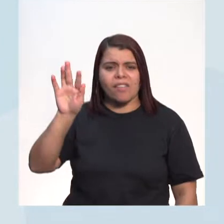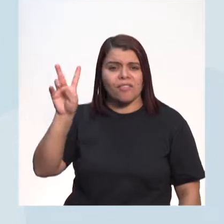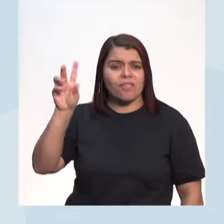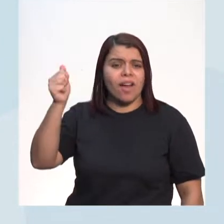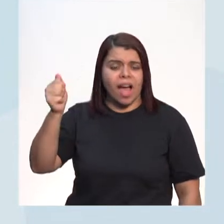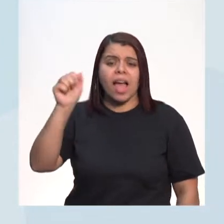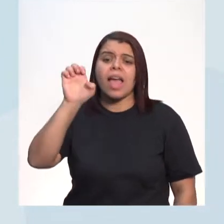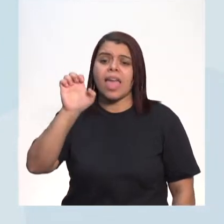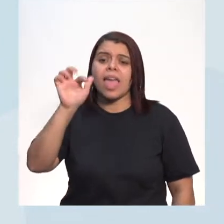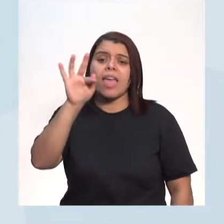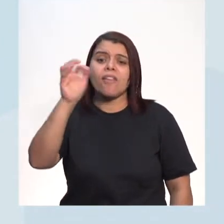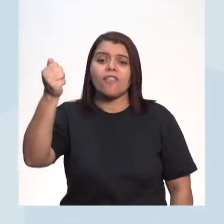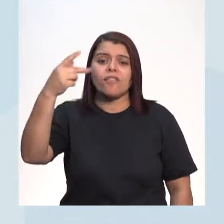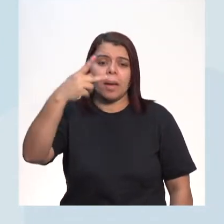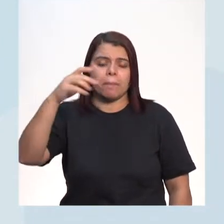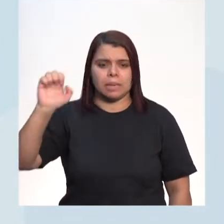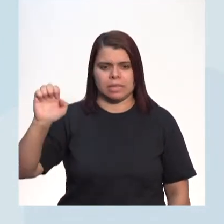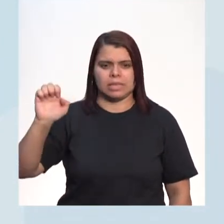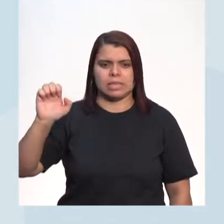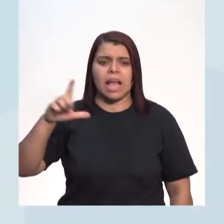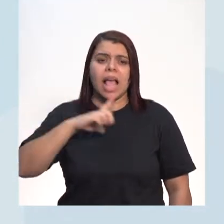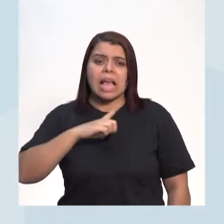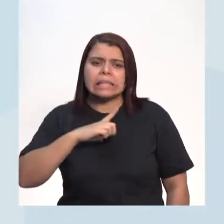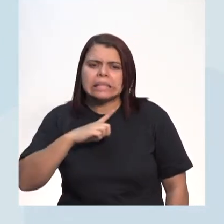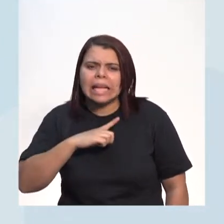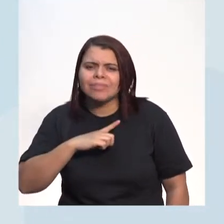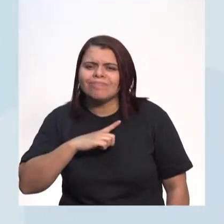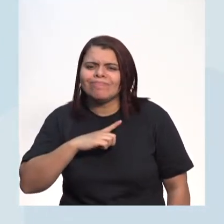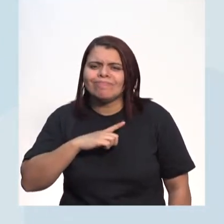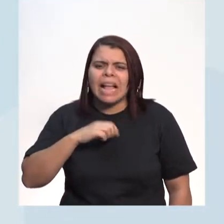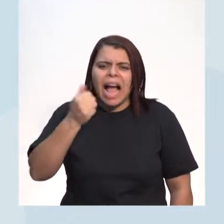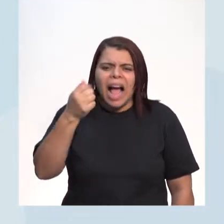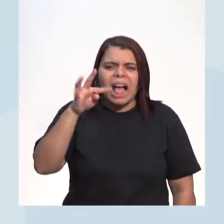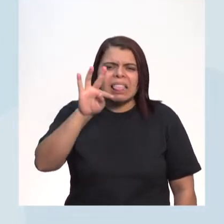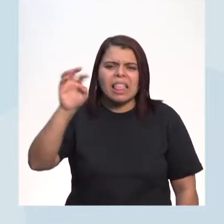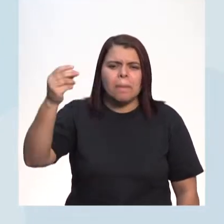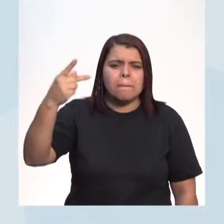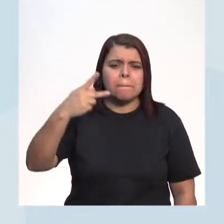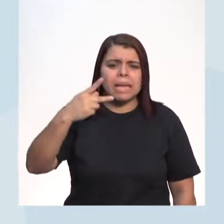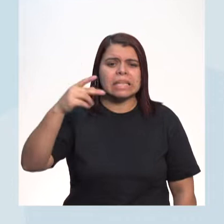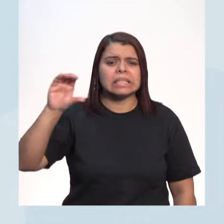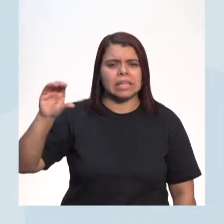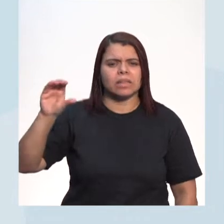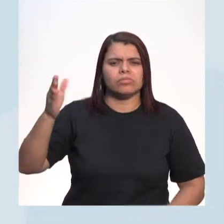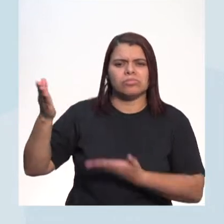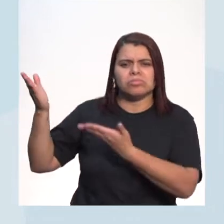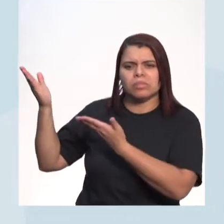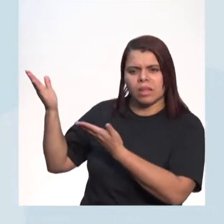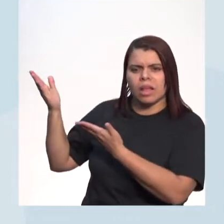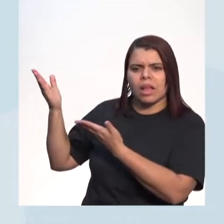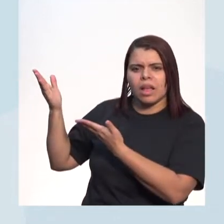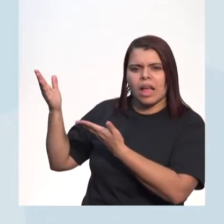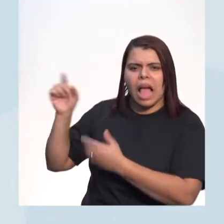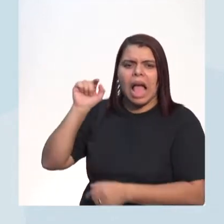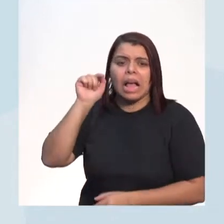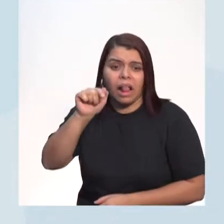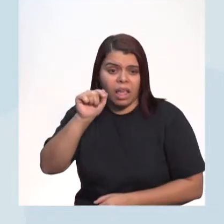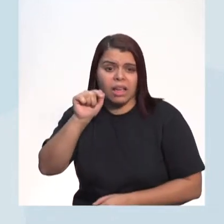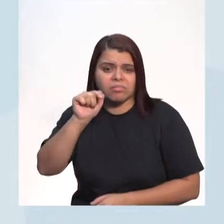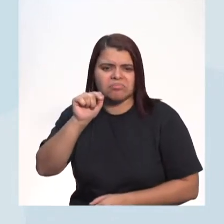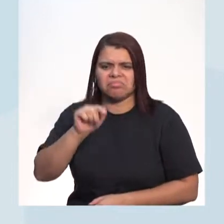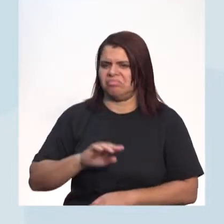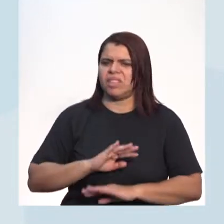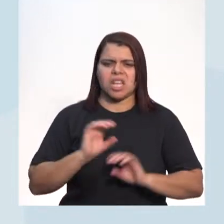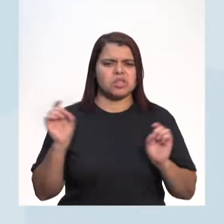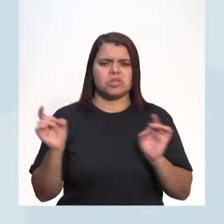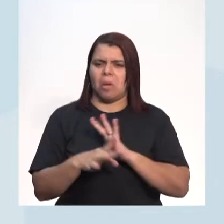seção chamada ATPC em rede, tá? E aí é só clicar em pautas e percursos formativos em